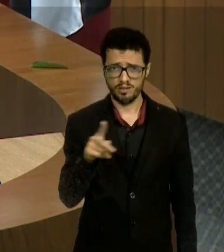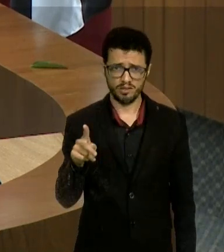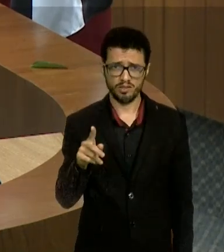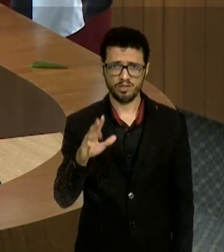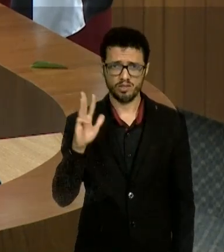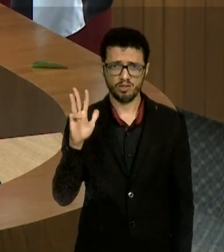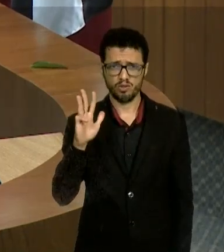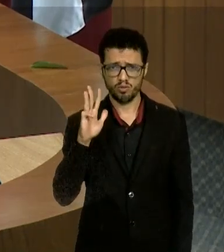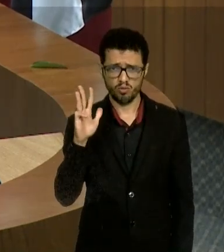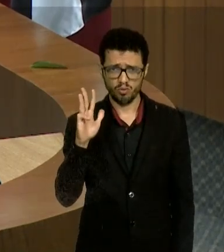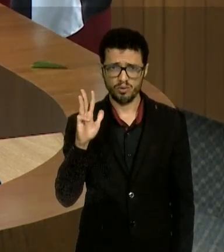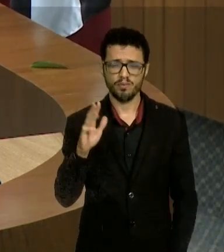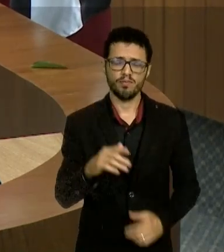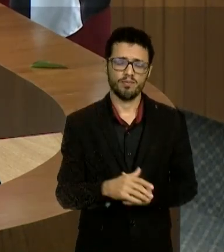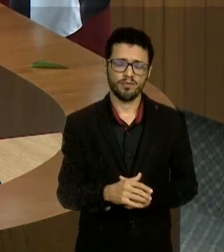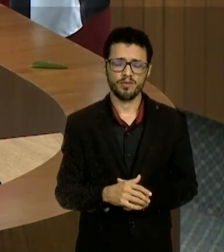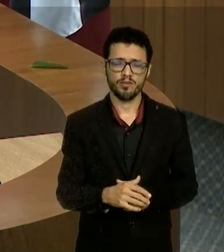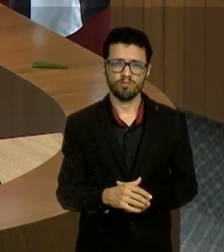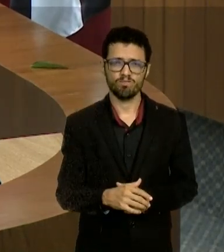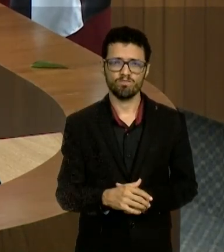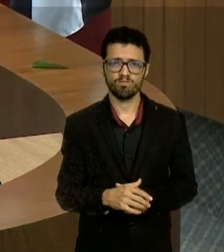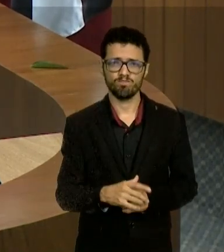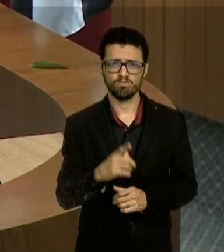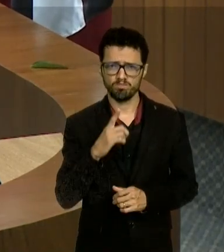forma coerente,